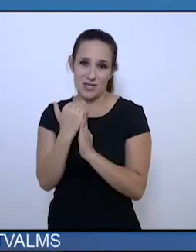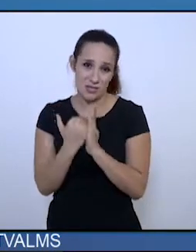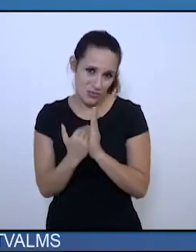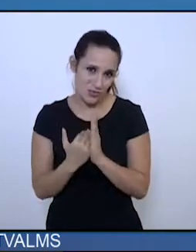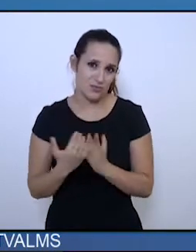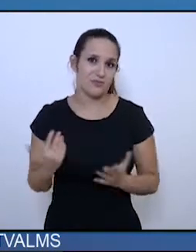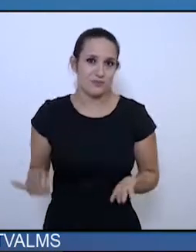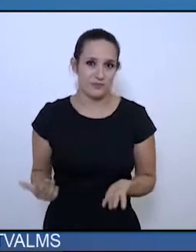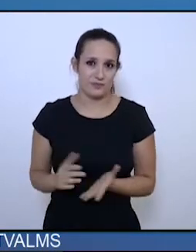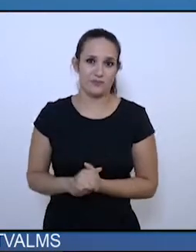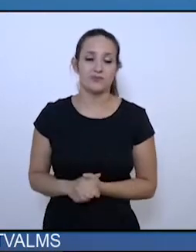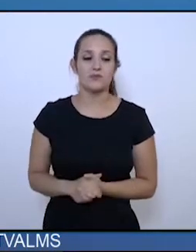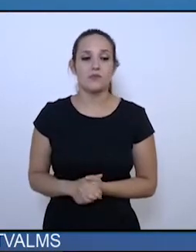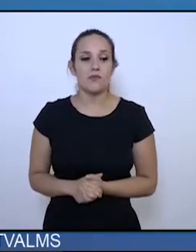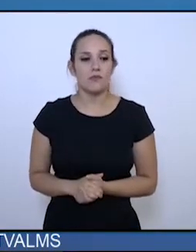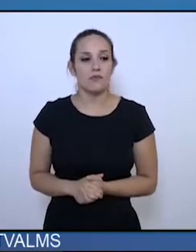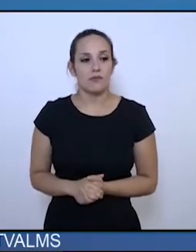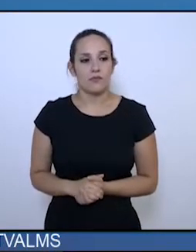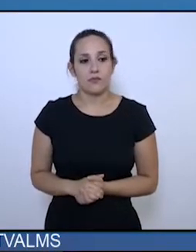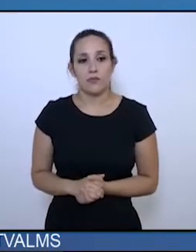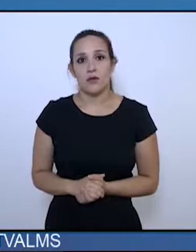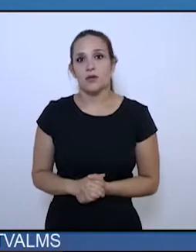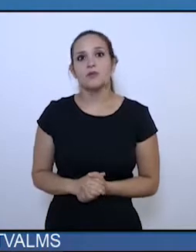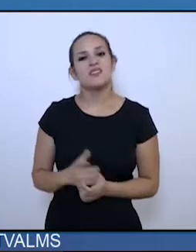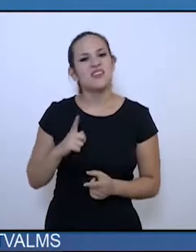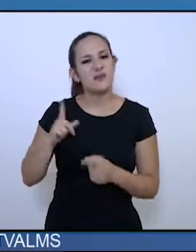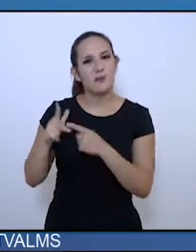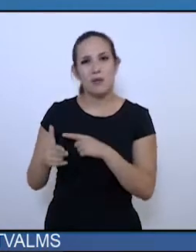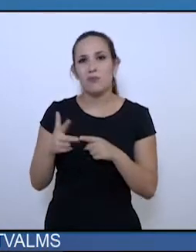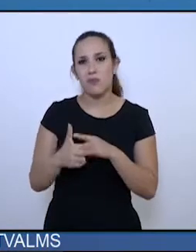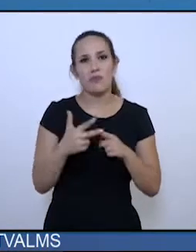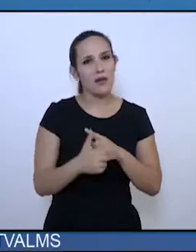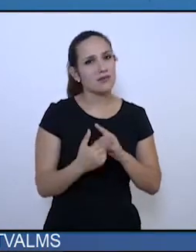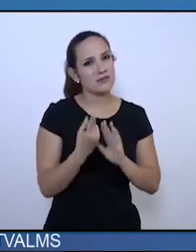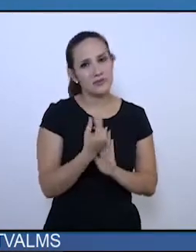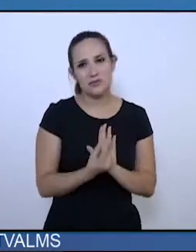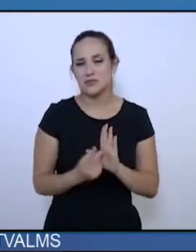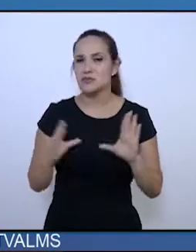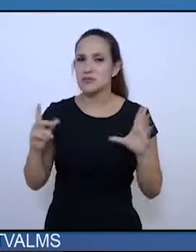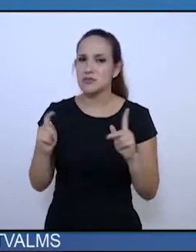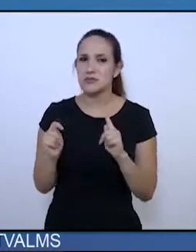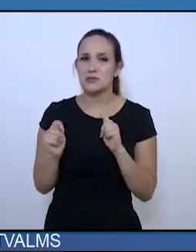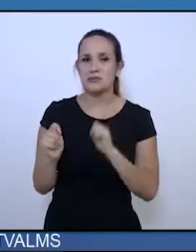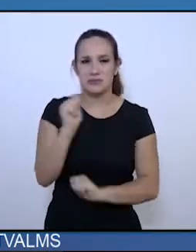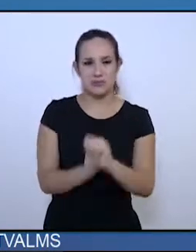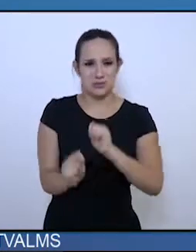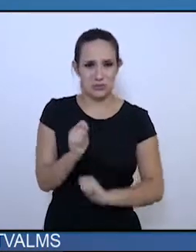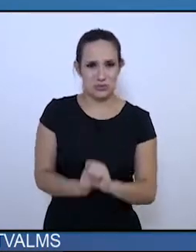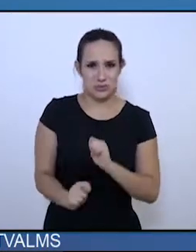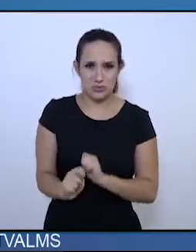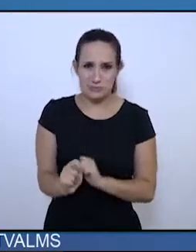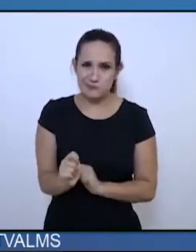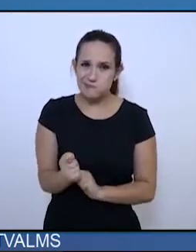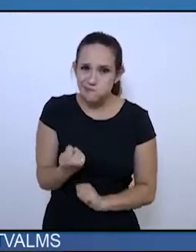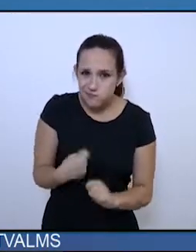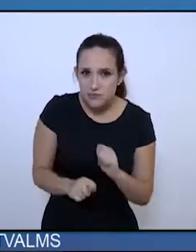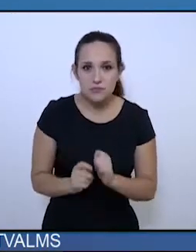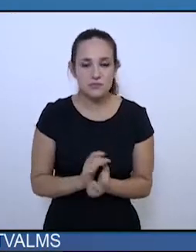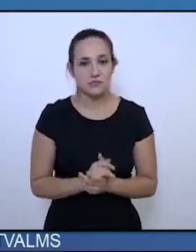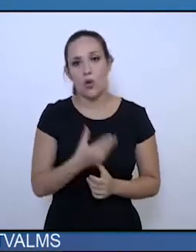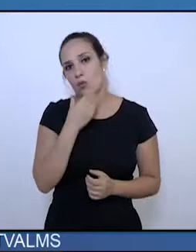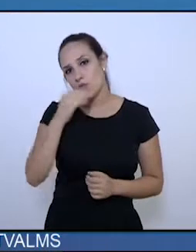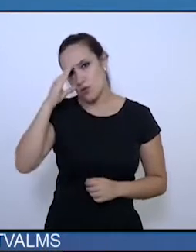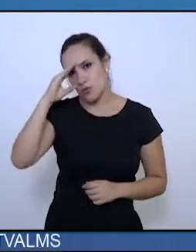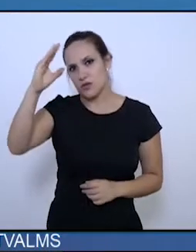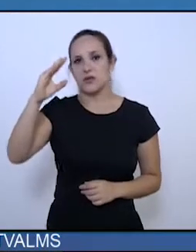maioria não utilizados por causa de corte e contingenciamento. Para o comandante do